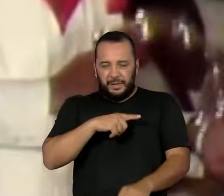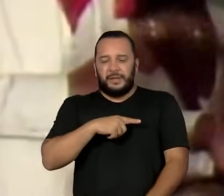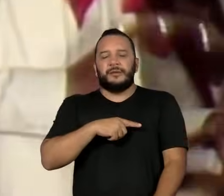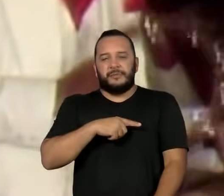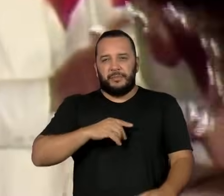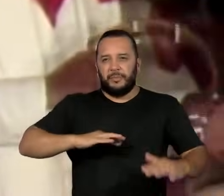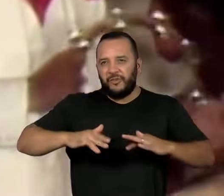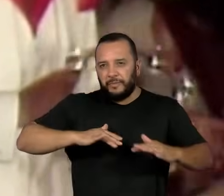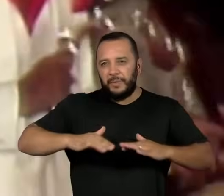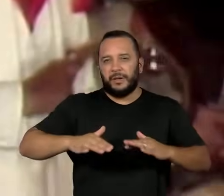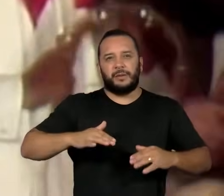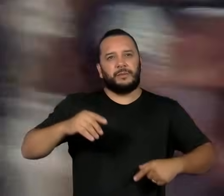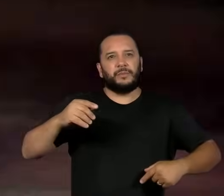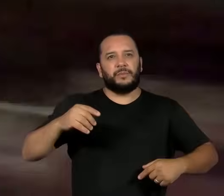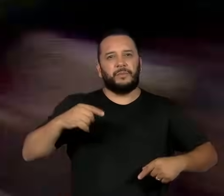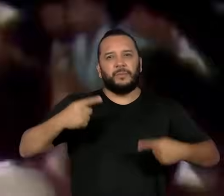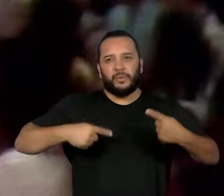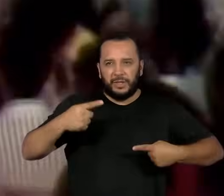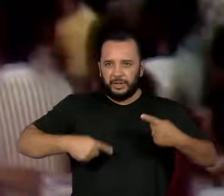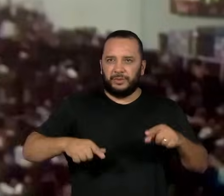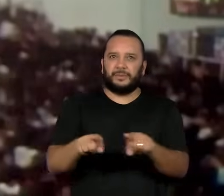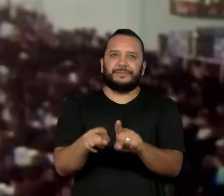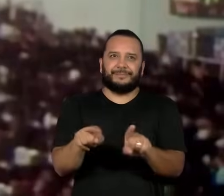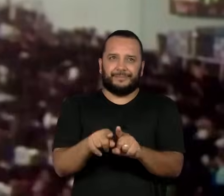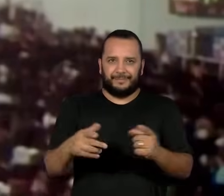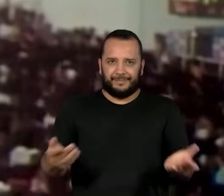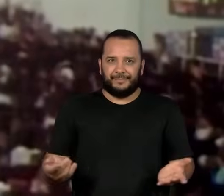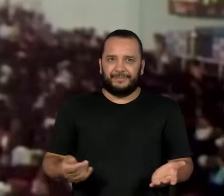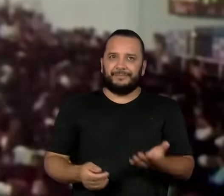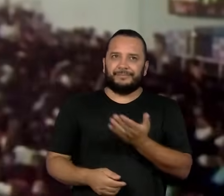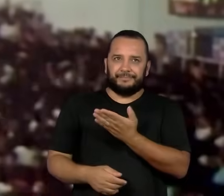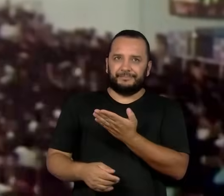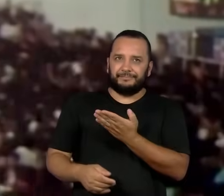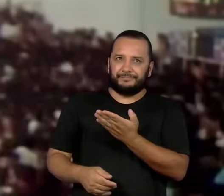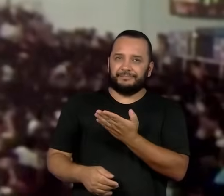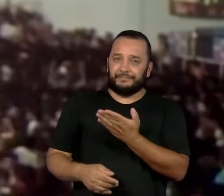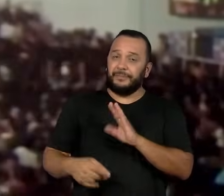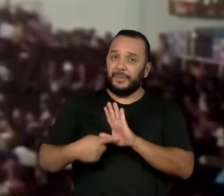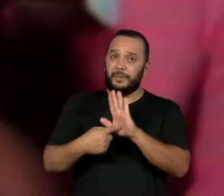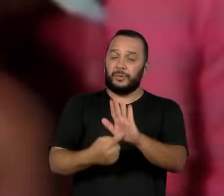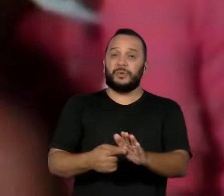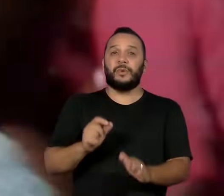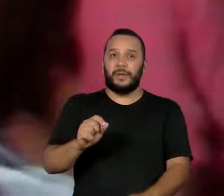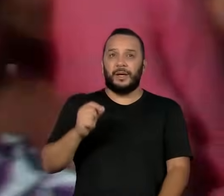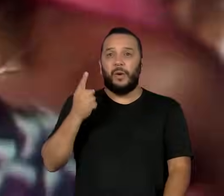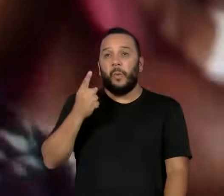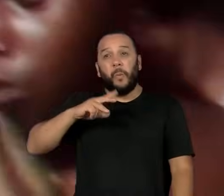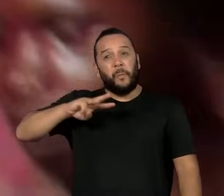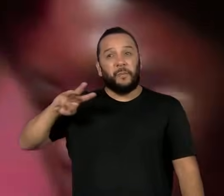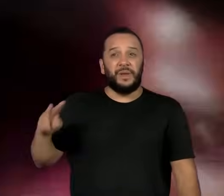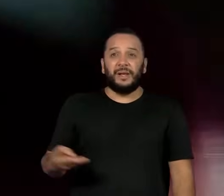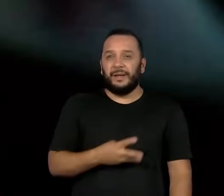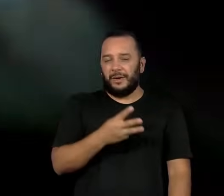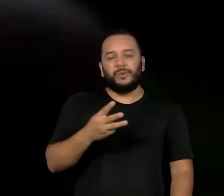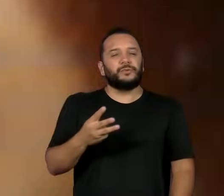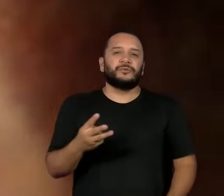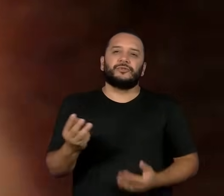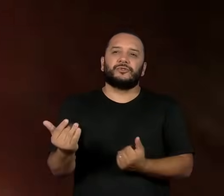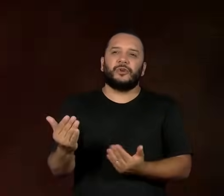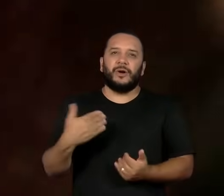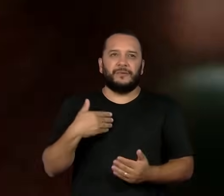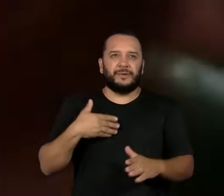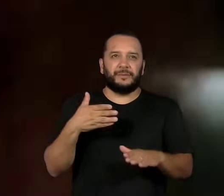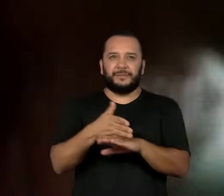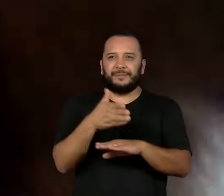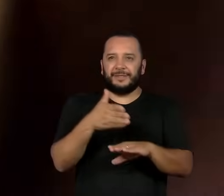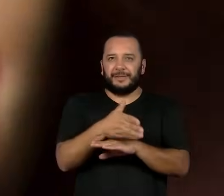foi a grande vertente que fez com que 1 milhão de jovens dançassem aos finais de semana, no